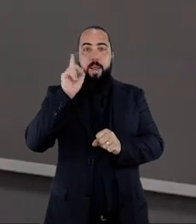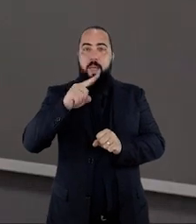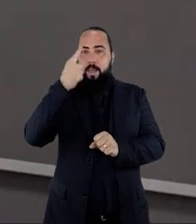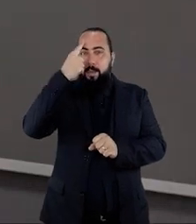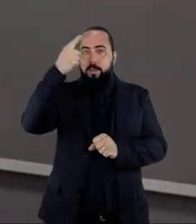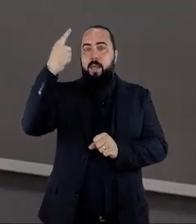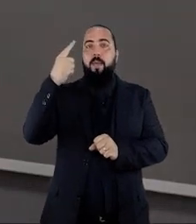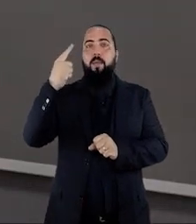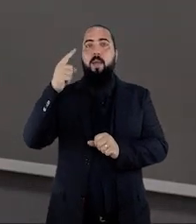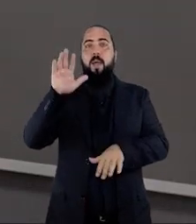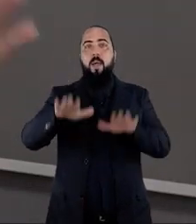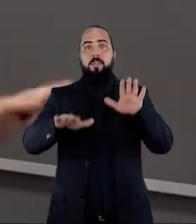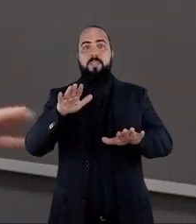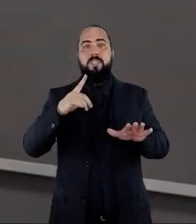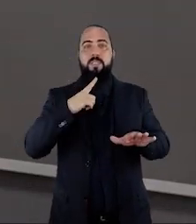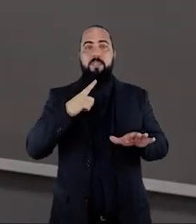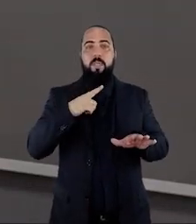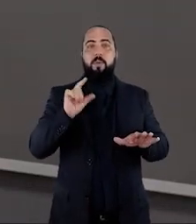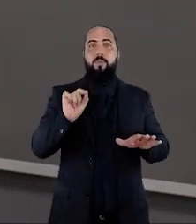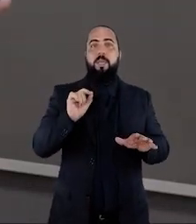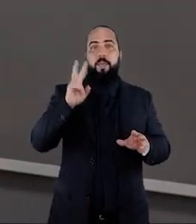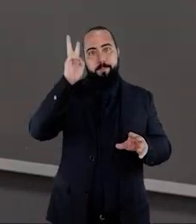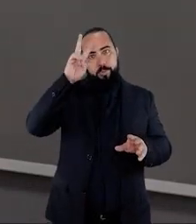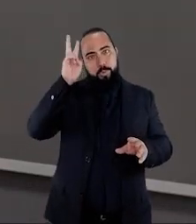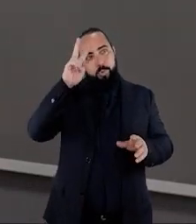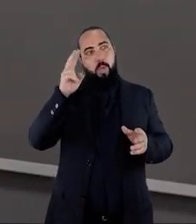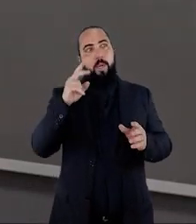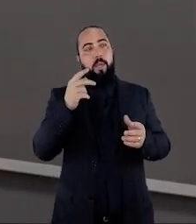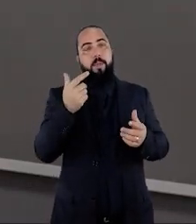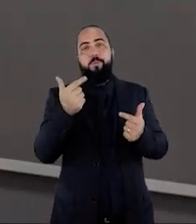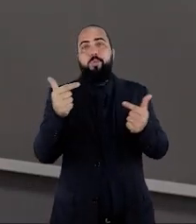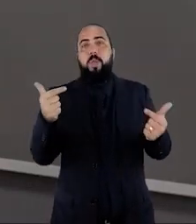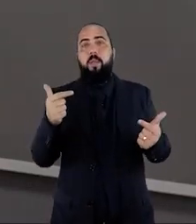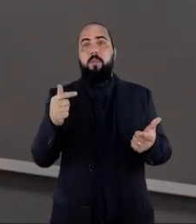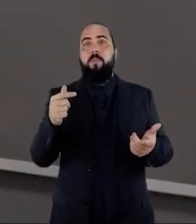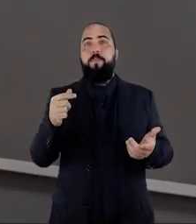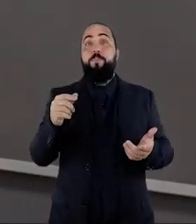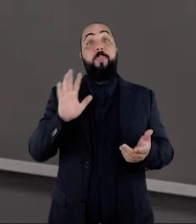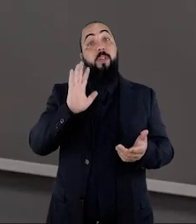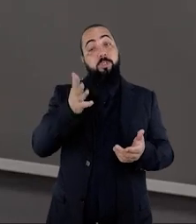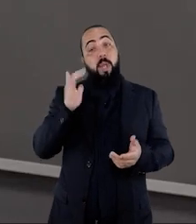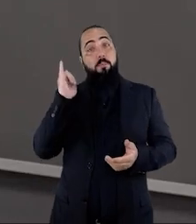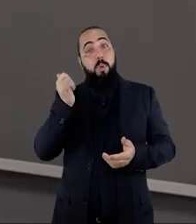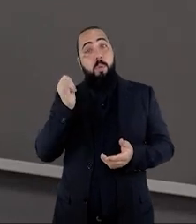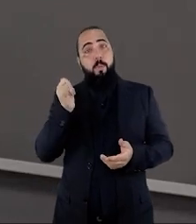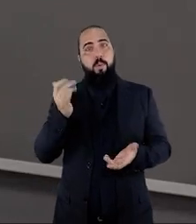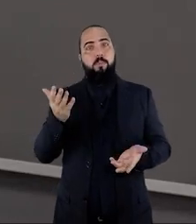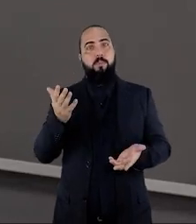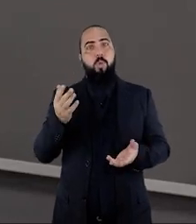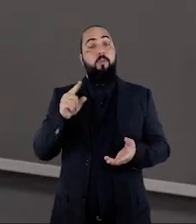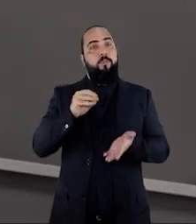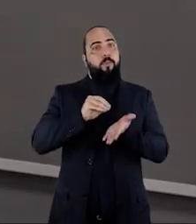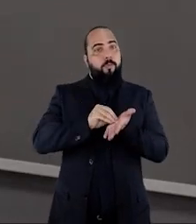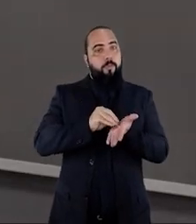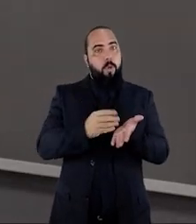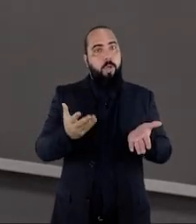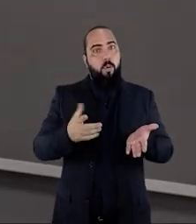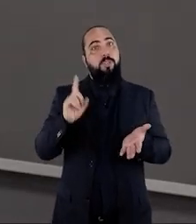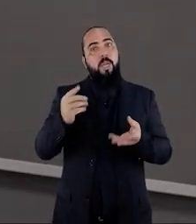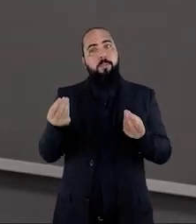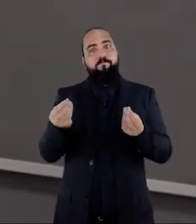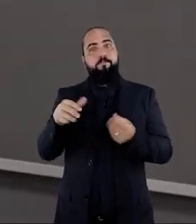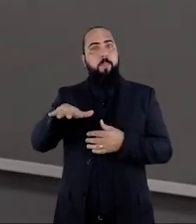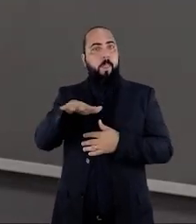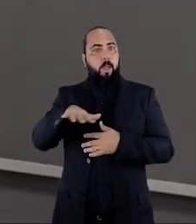essas histórias. Essa ideia que circula às vezes, são histórias que a história não conta, já está sendo contado, só que o